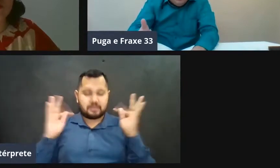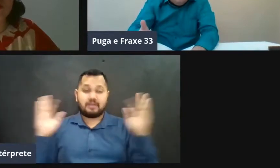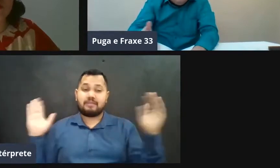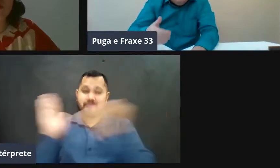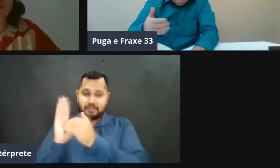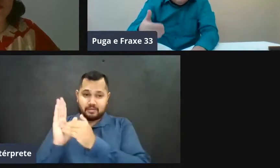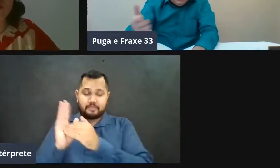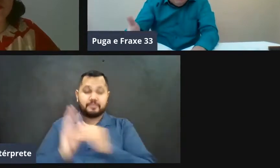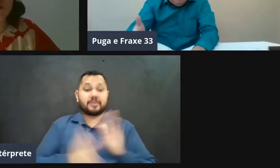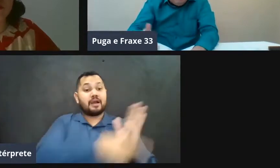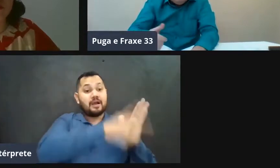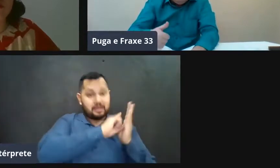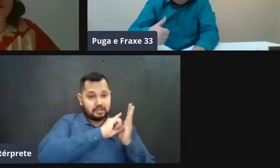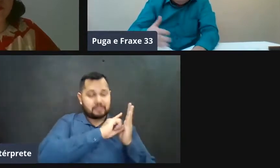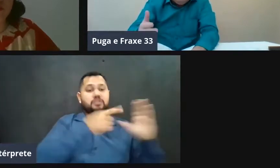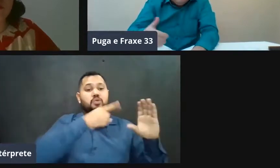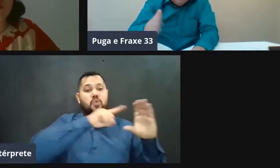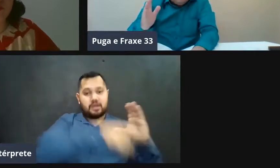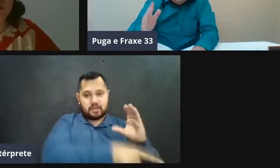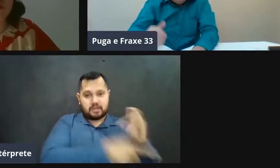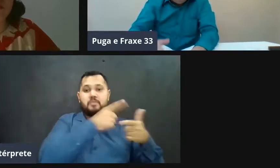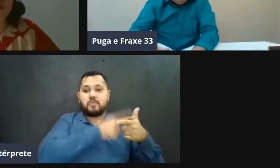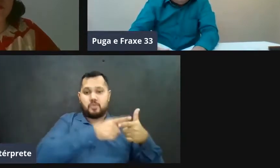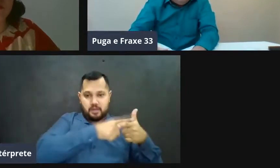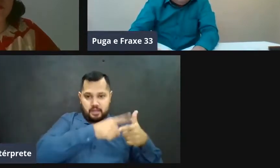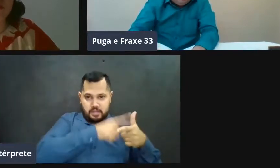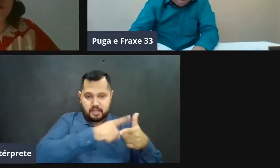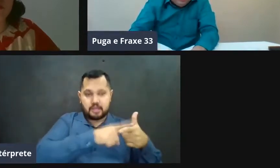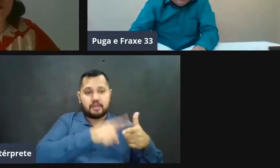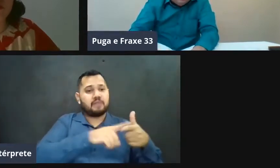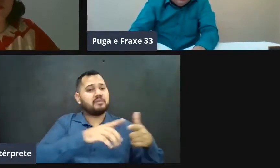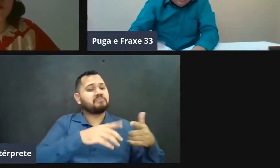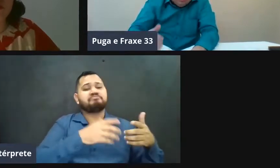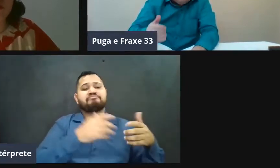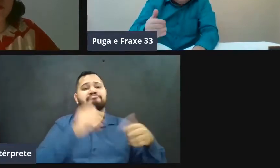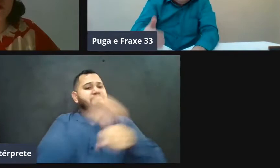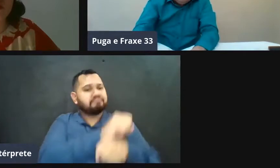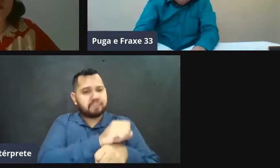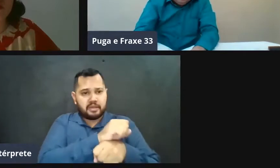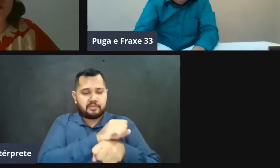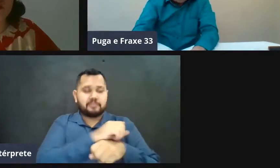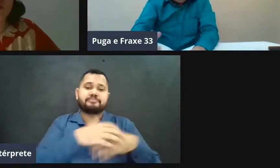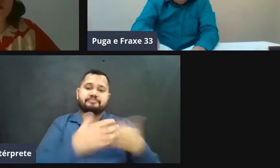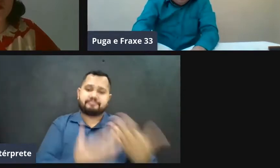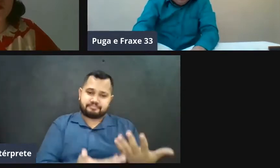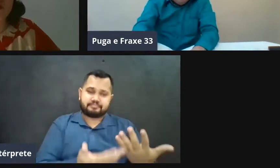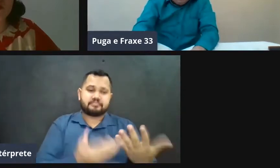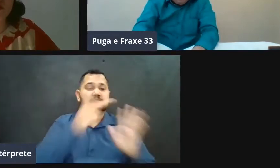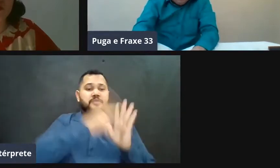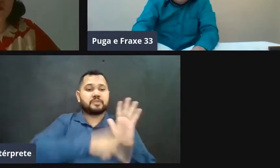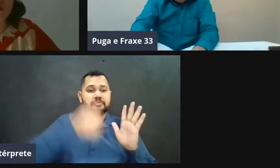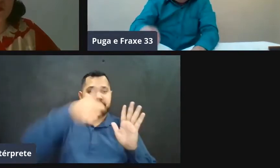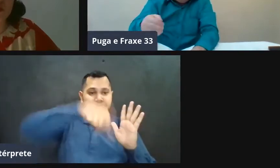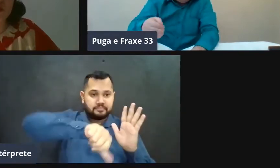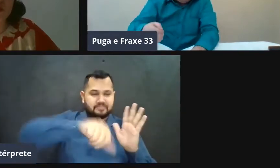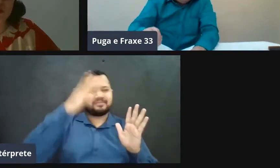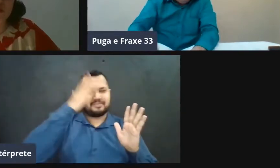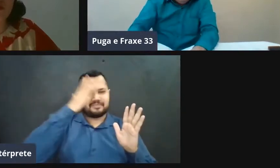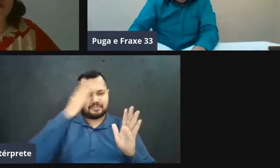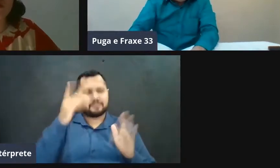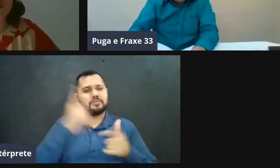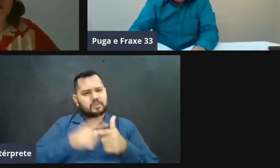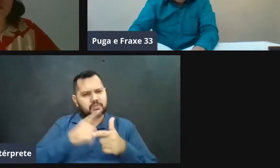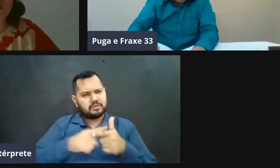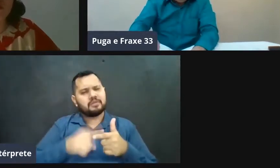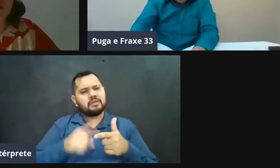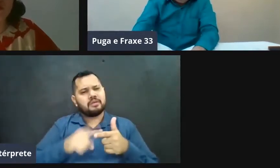um problema, né, na época, e esse projeto não teve continuidade. Então, nós temos um problema pontual,